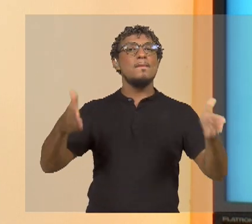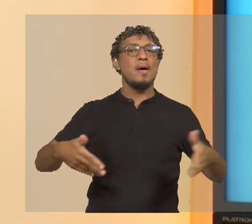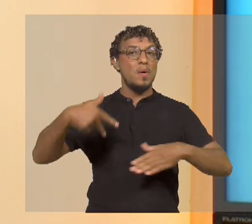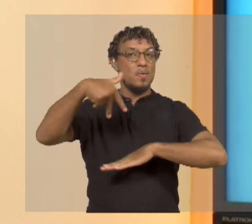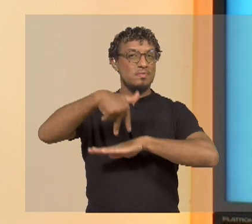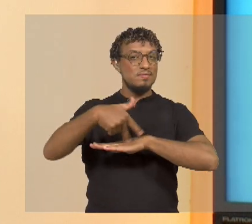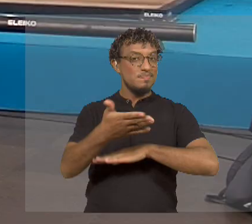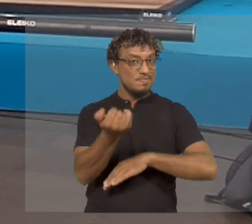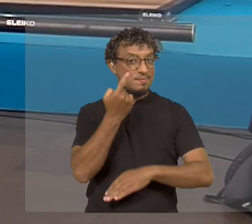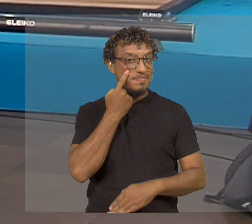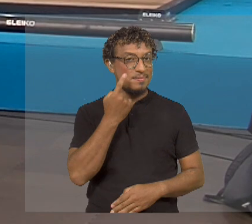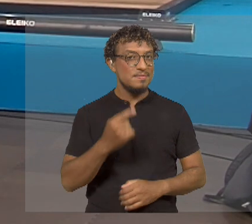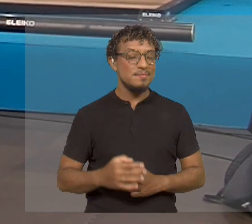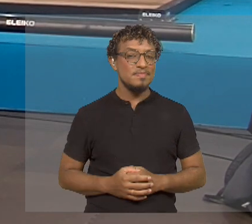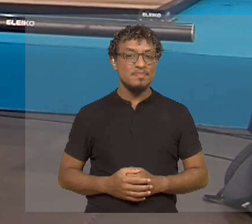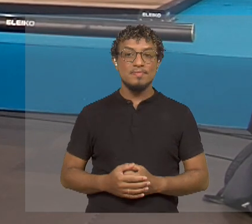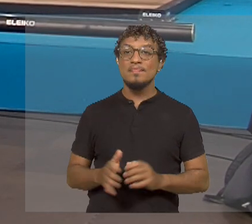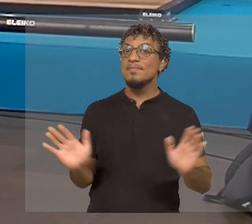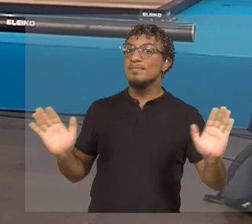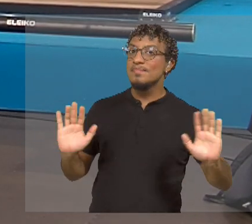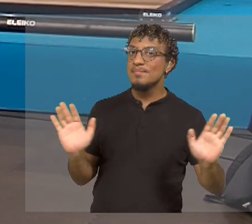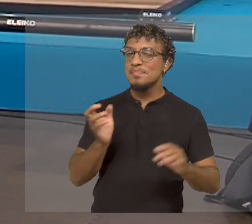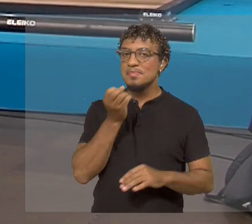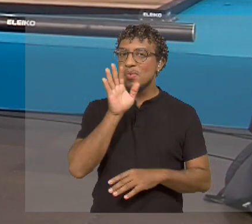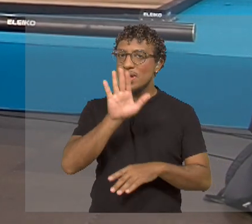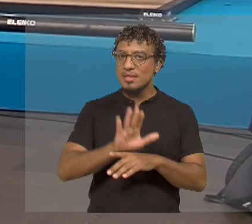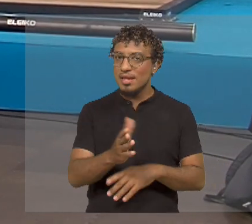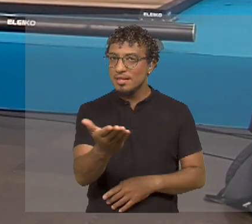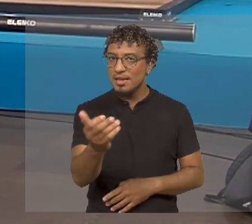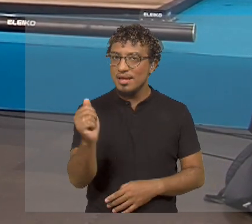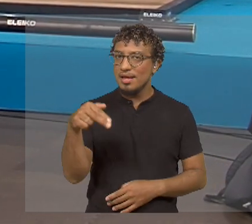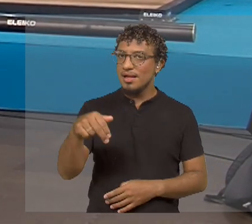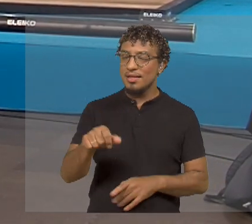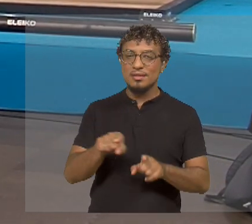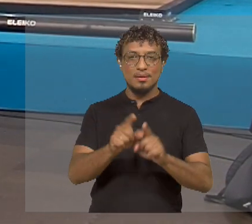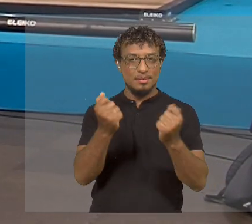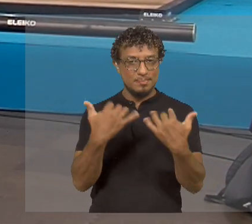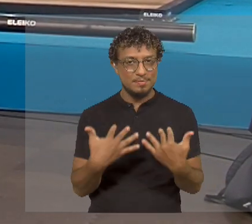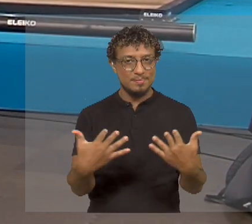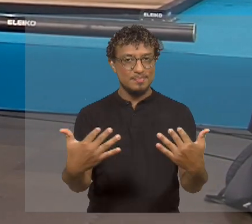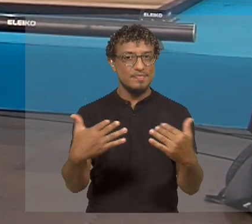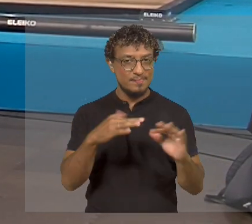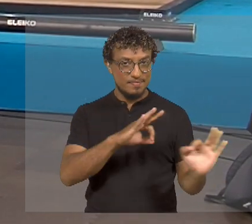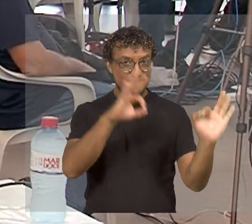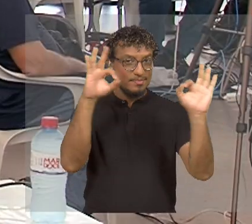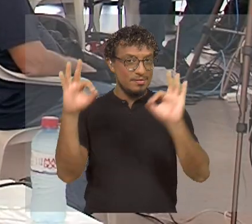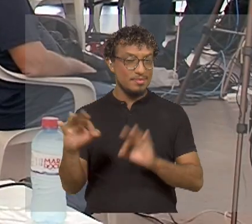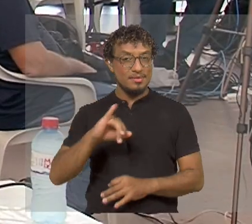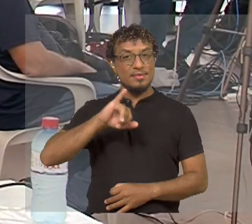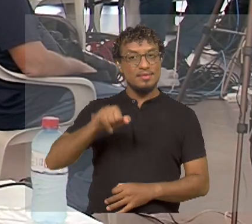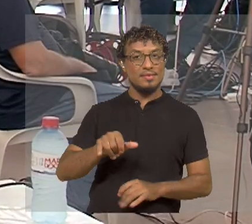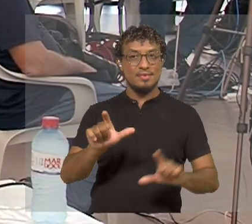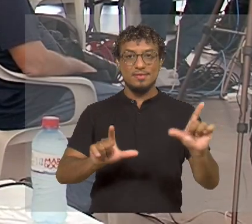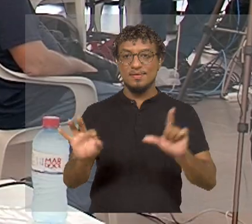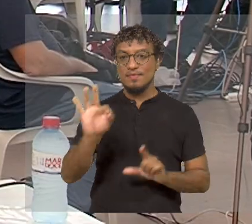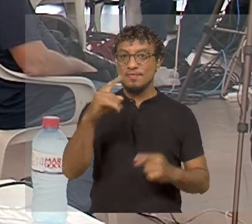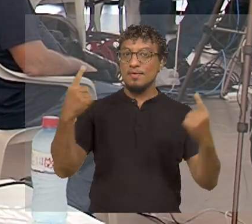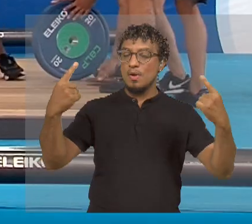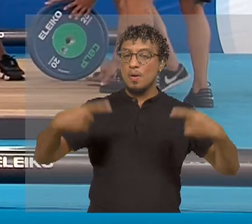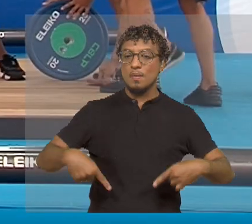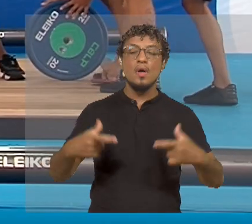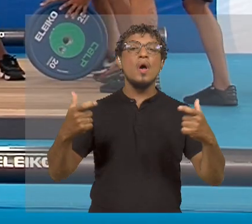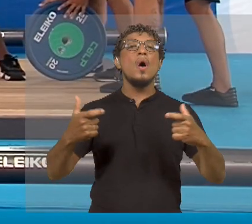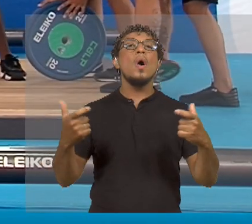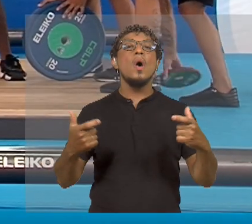competição. Olá, boa tarde, Ana. Boa tarde também a você que nos acompanha aqui no JTV UFMA. Pois é, a competição está acontecendo aqui